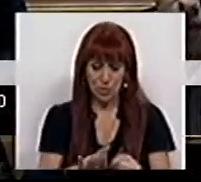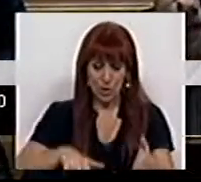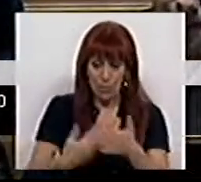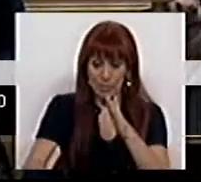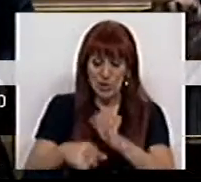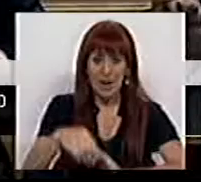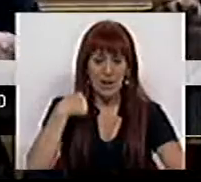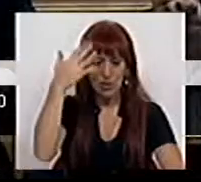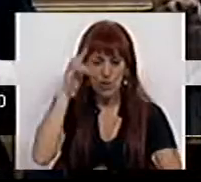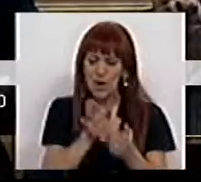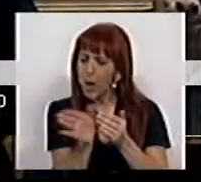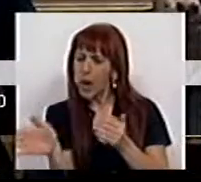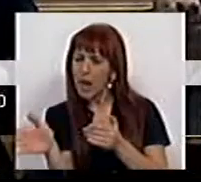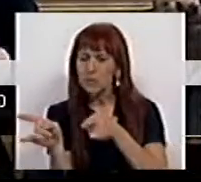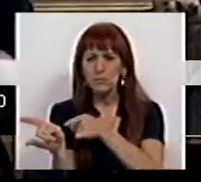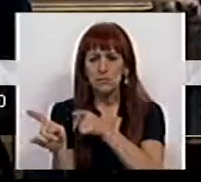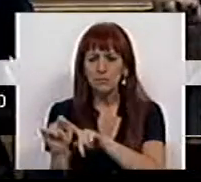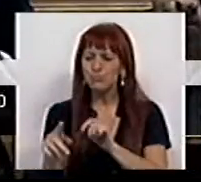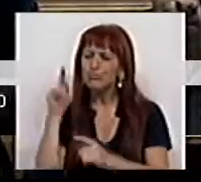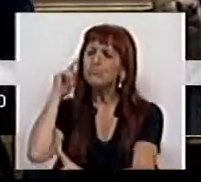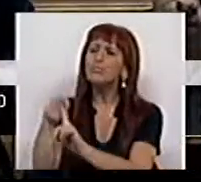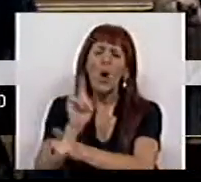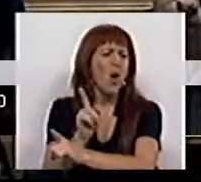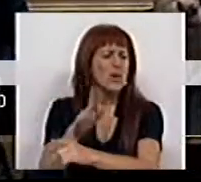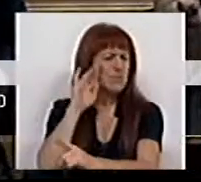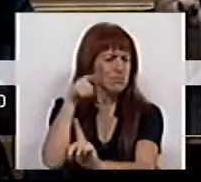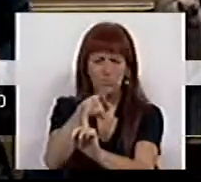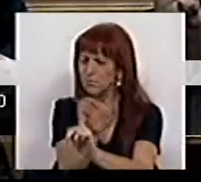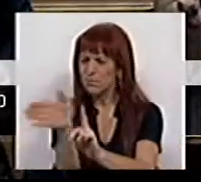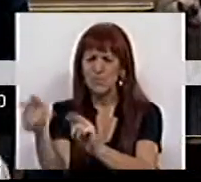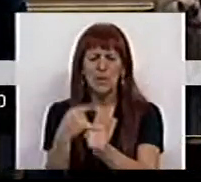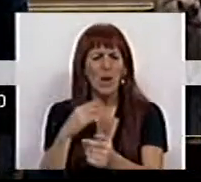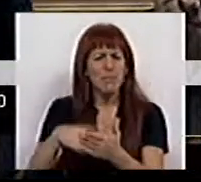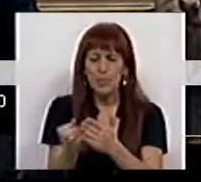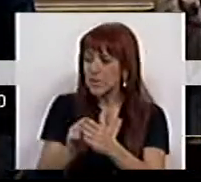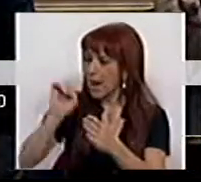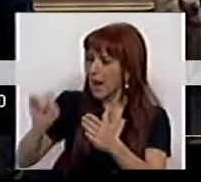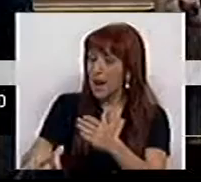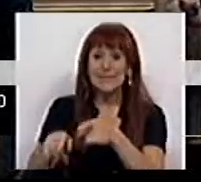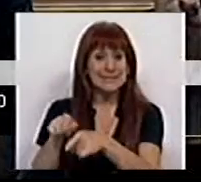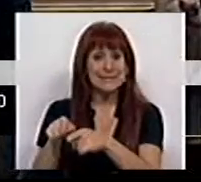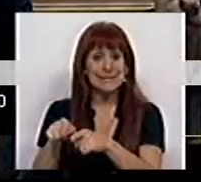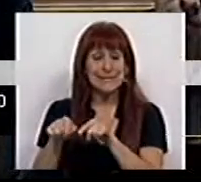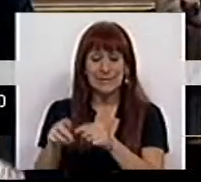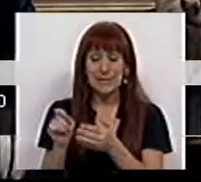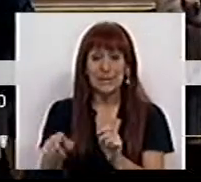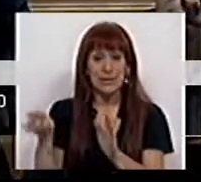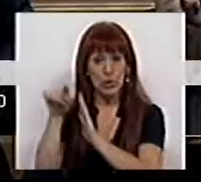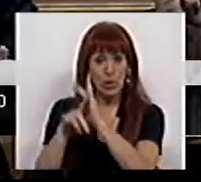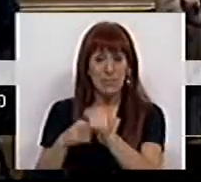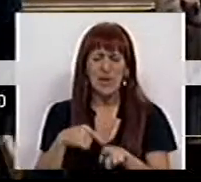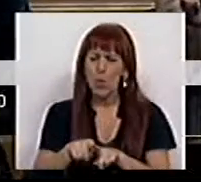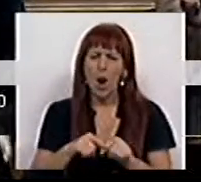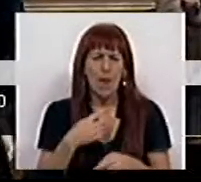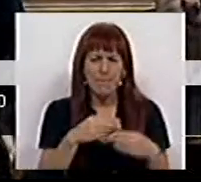de lei, considerada um desvio de finalidade, propondo-se mesmo a eliminação desta norma. Parece-nos uma